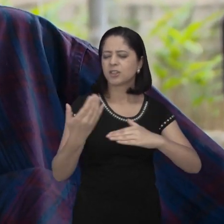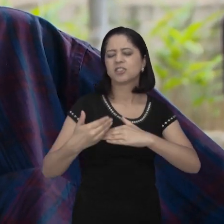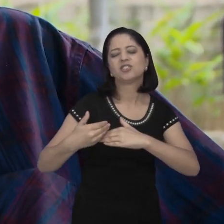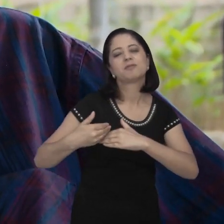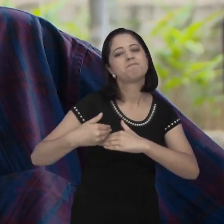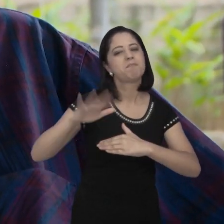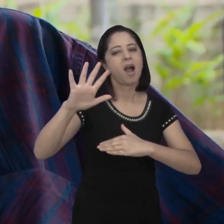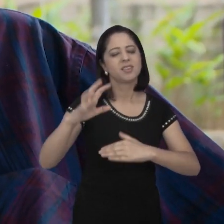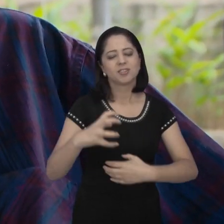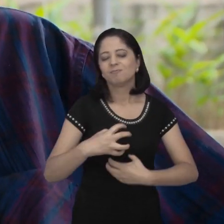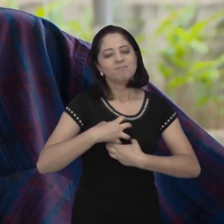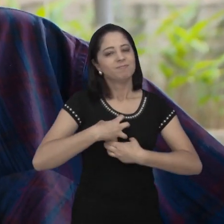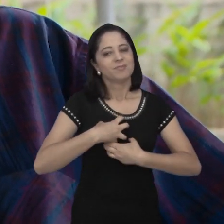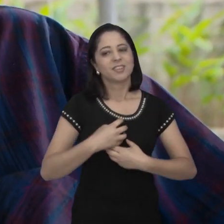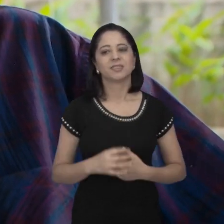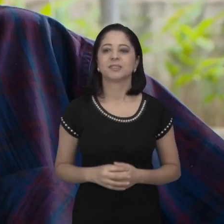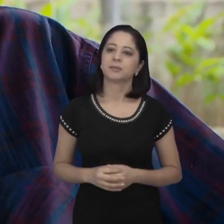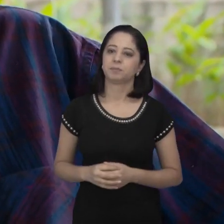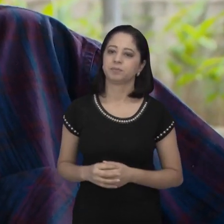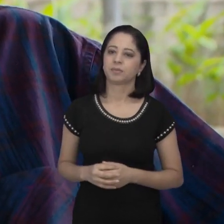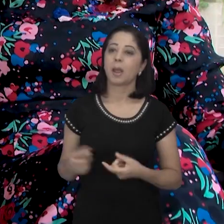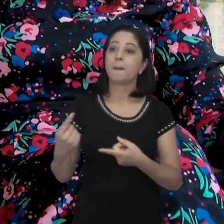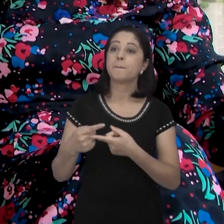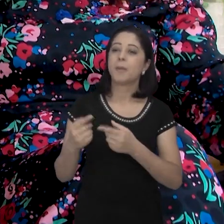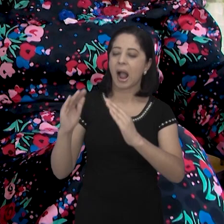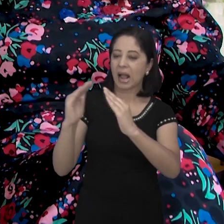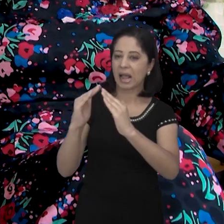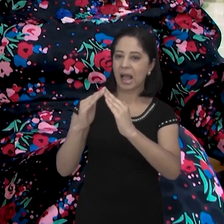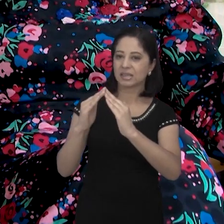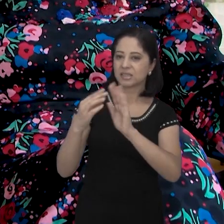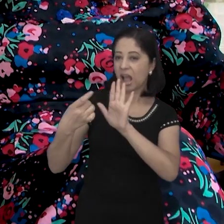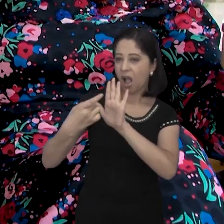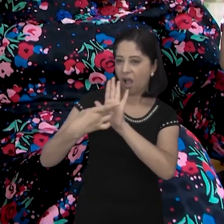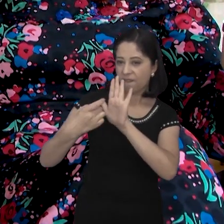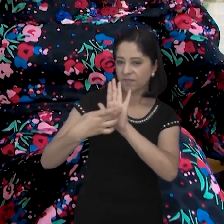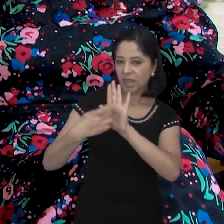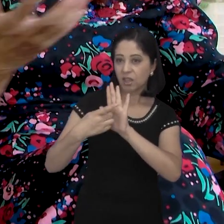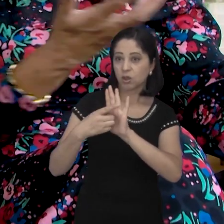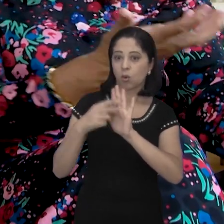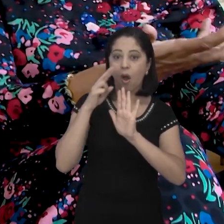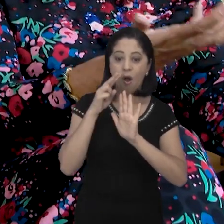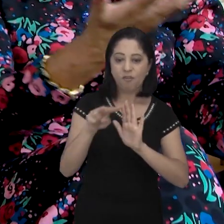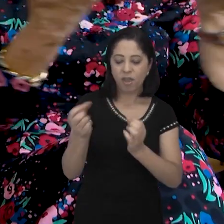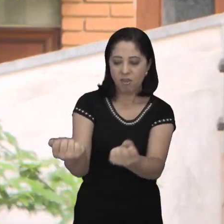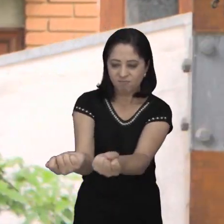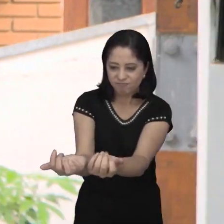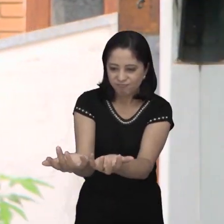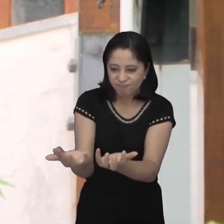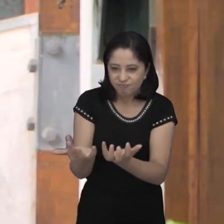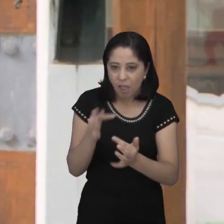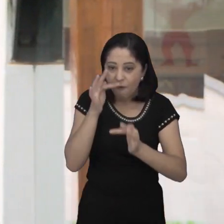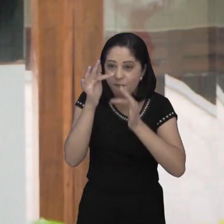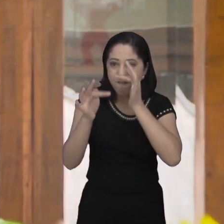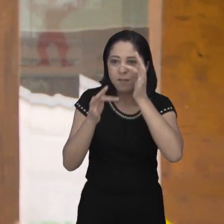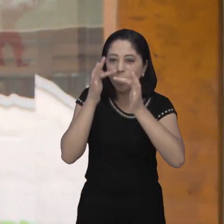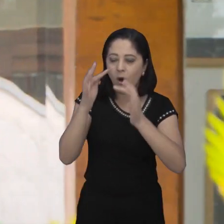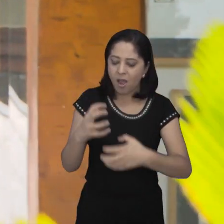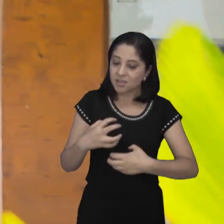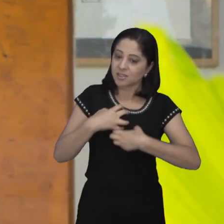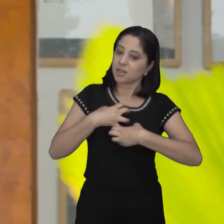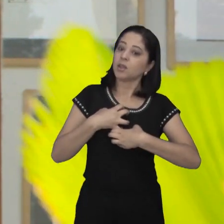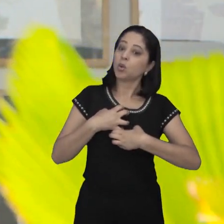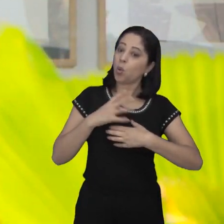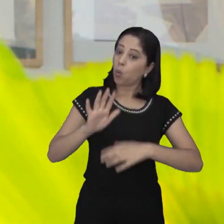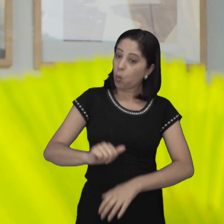mais me tocou nessa casa, foi essa daí. Pelo fato de ser transparente, trazer o jardim para dentro de casa, isso já